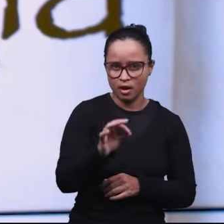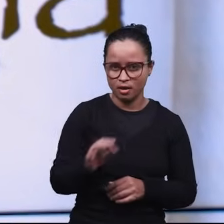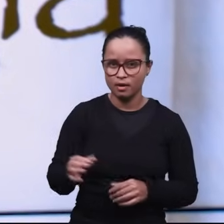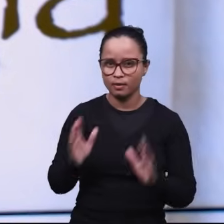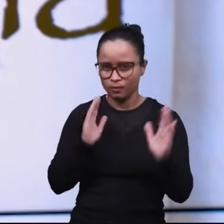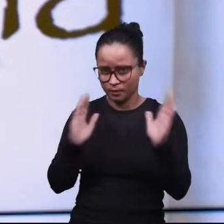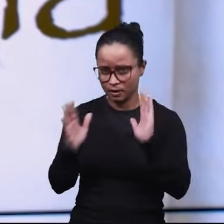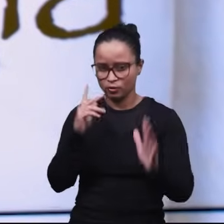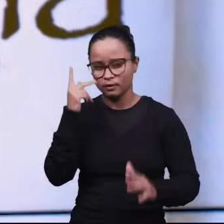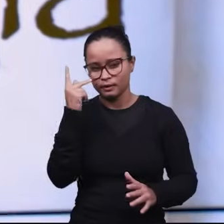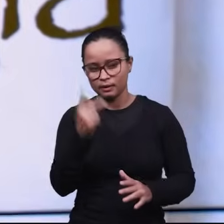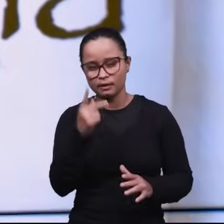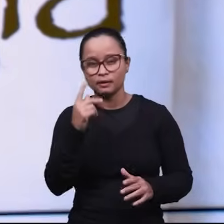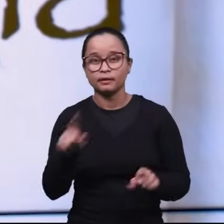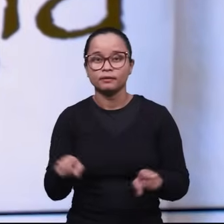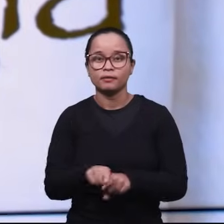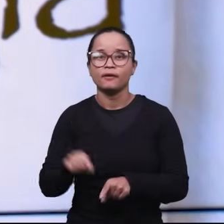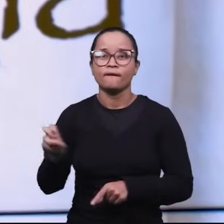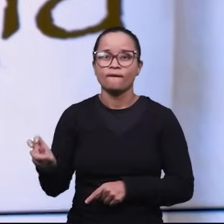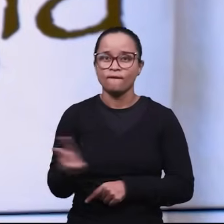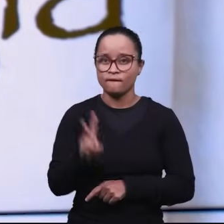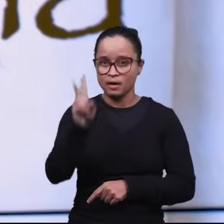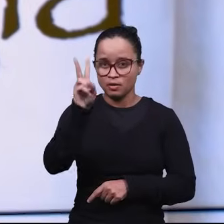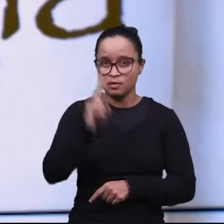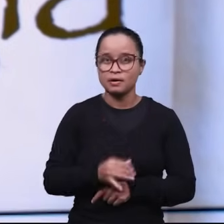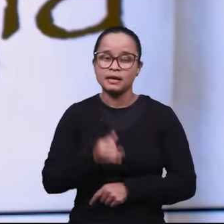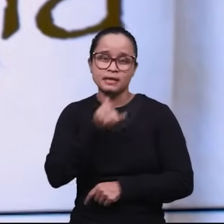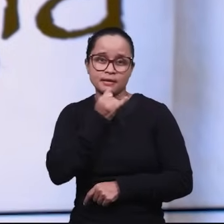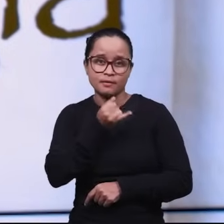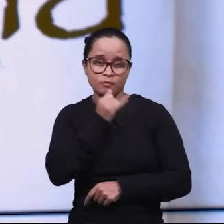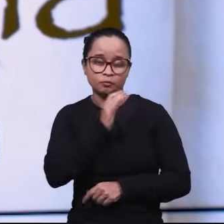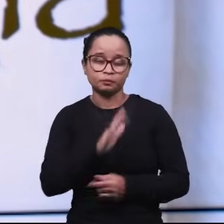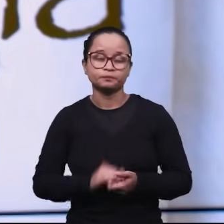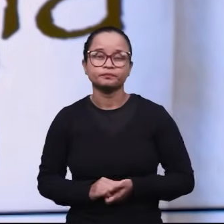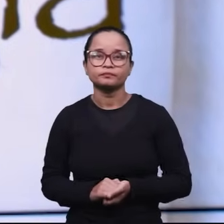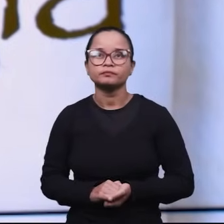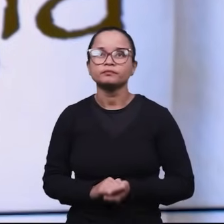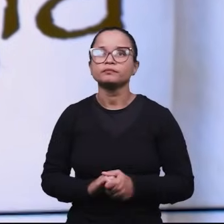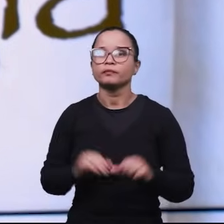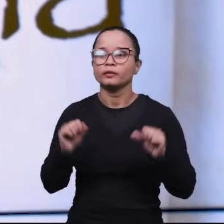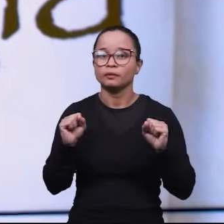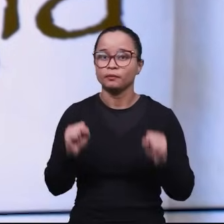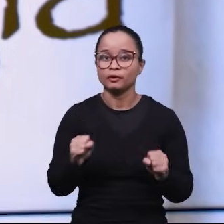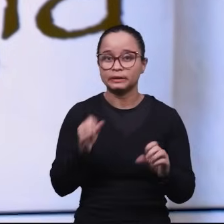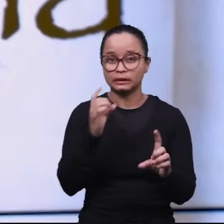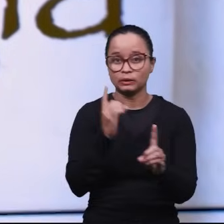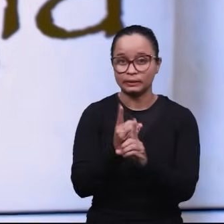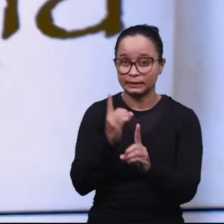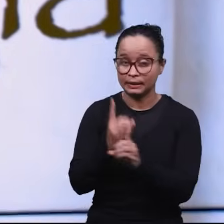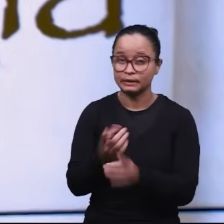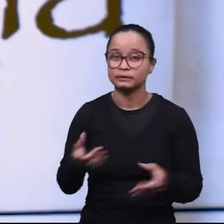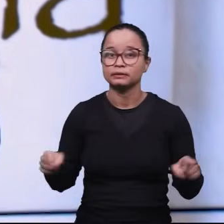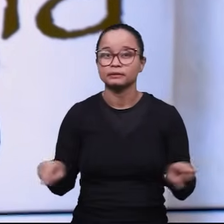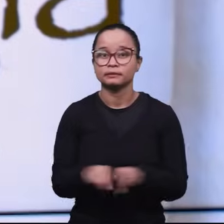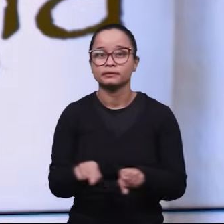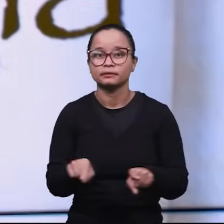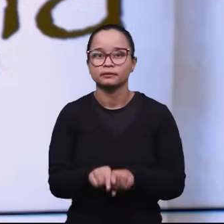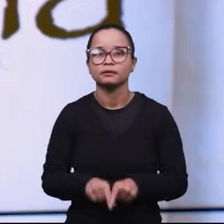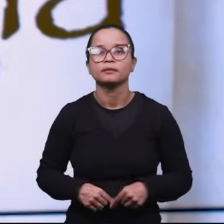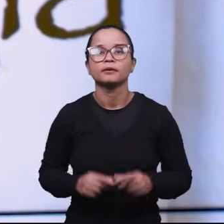tempo e também seus valores. Exemplos disso podem ser encontrados